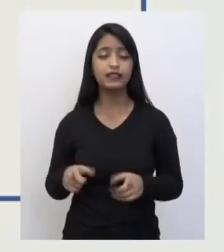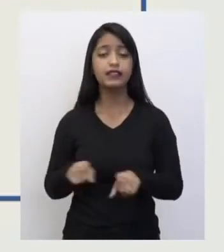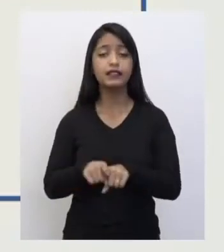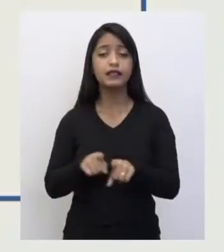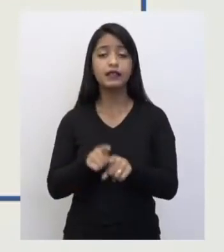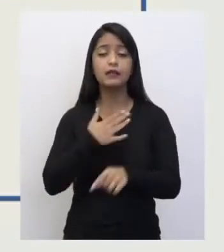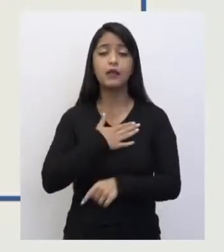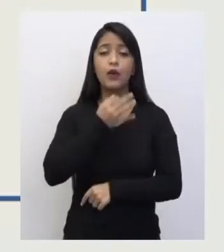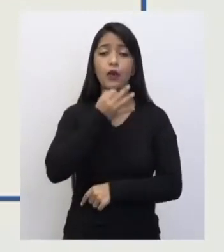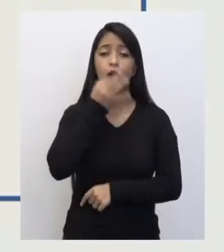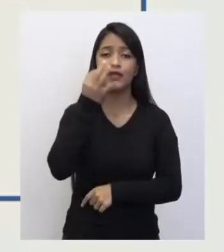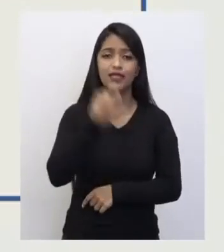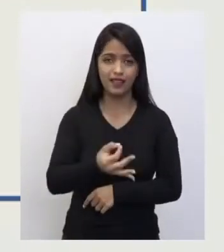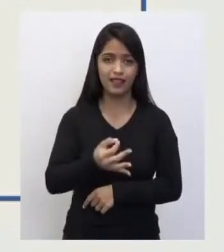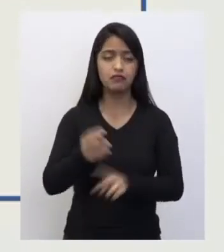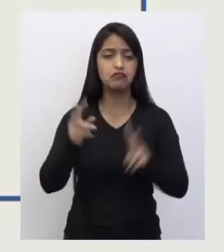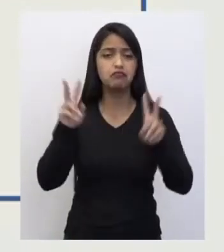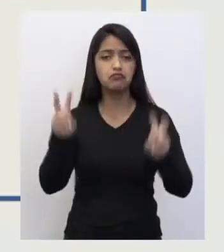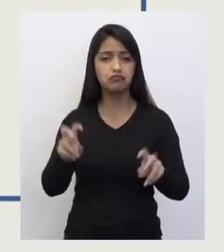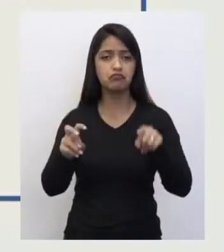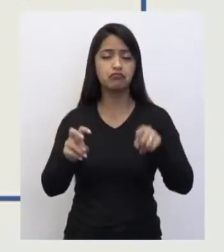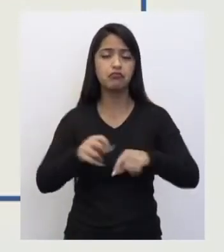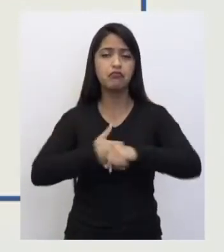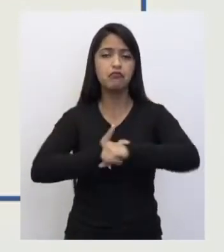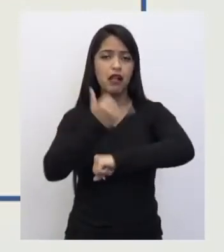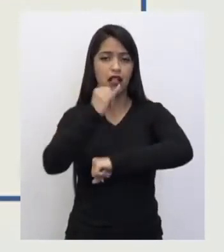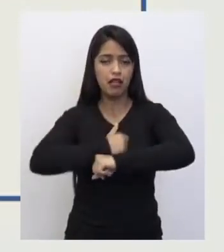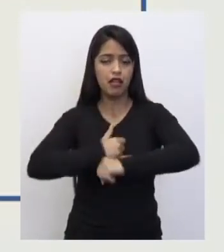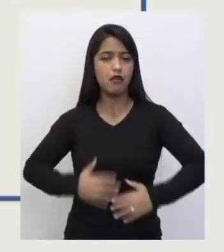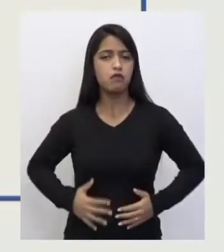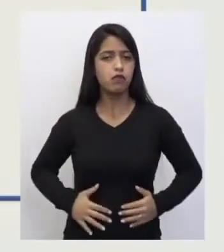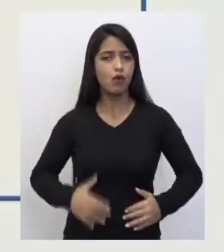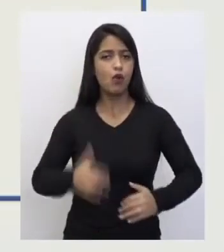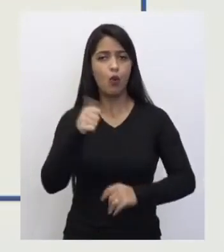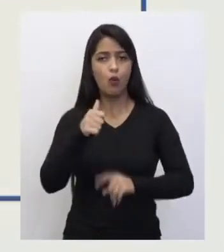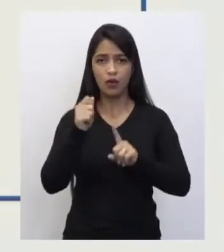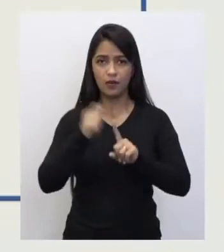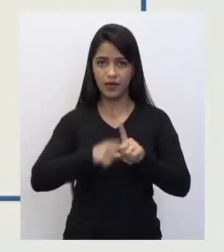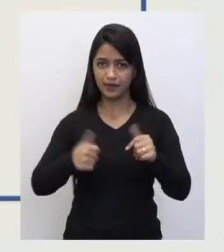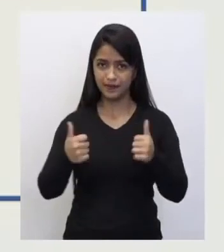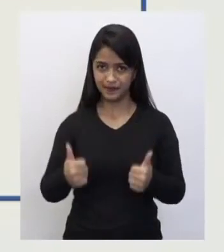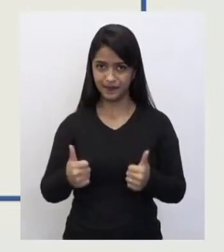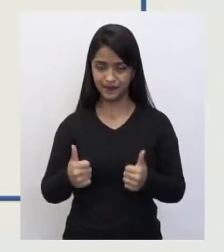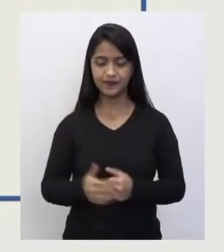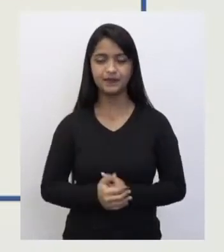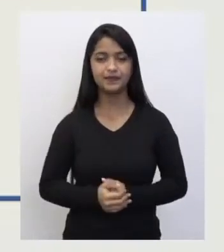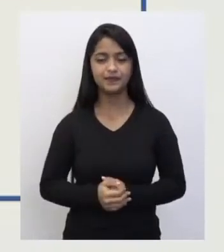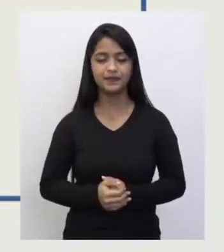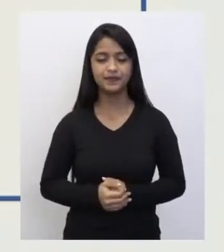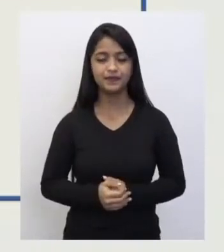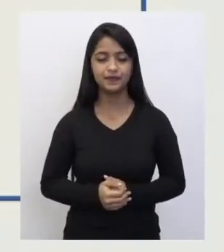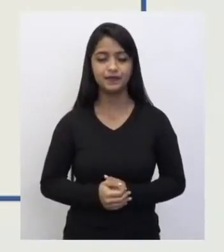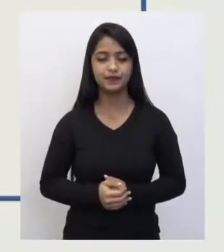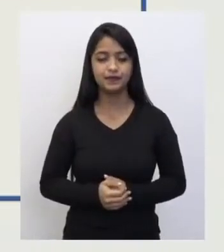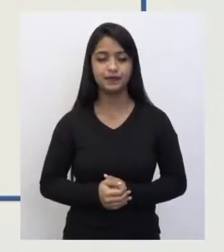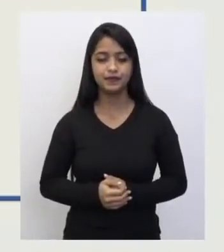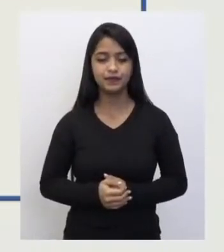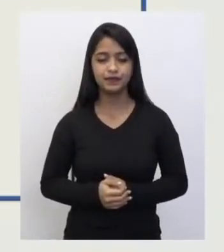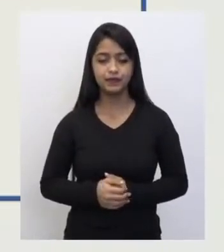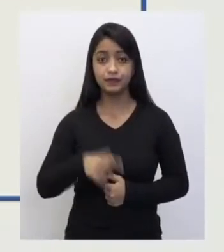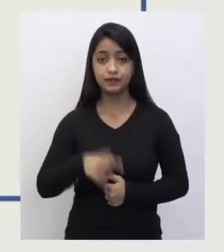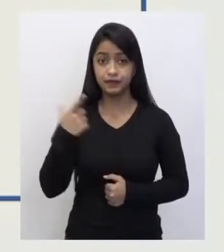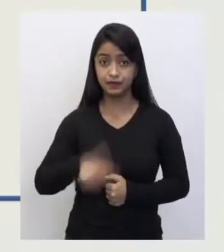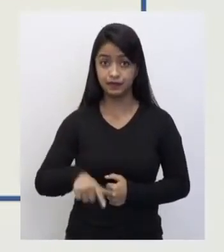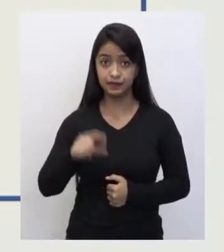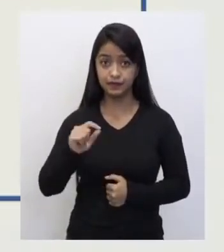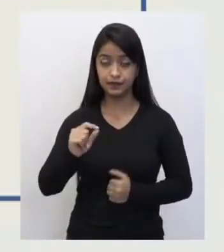comentário em relação a essa gestação que dura 11 meses, né? E seguindo, a gente usa